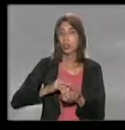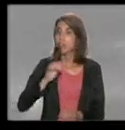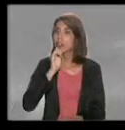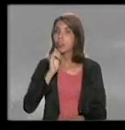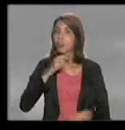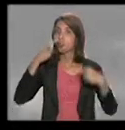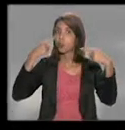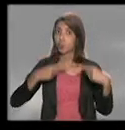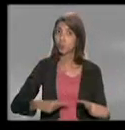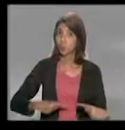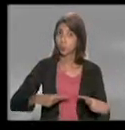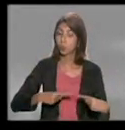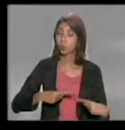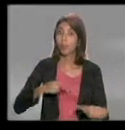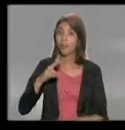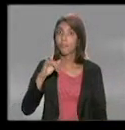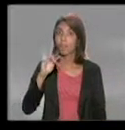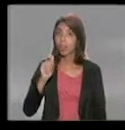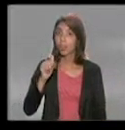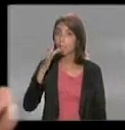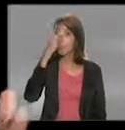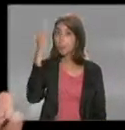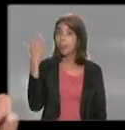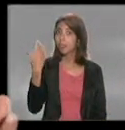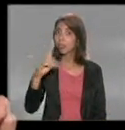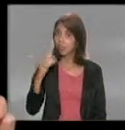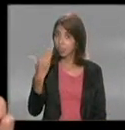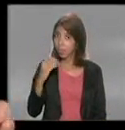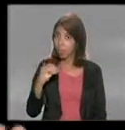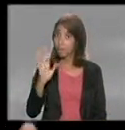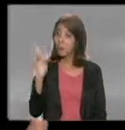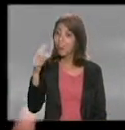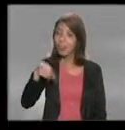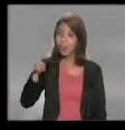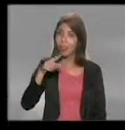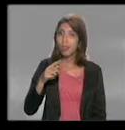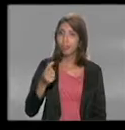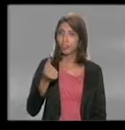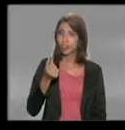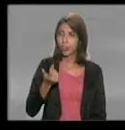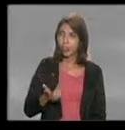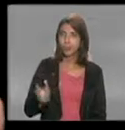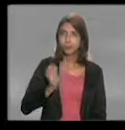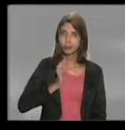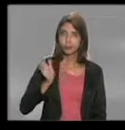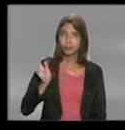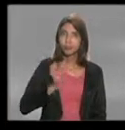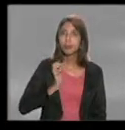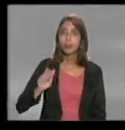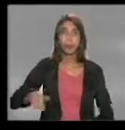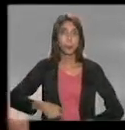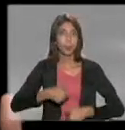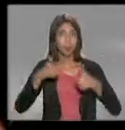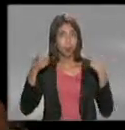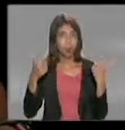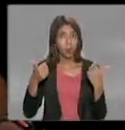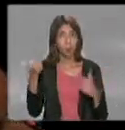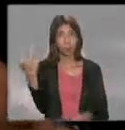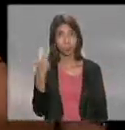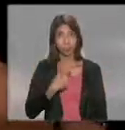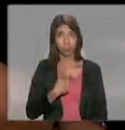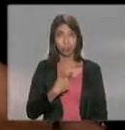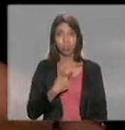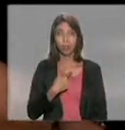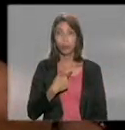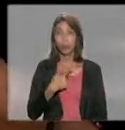um programa de suporte de bolsa para que você conseguisse avançar. Você ia basicamente no teu potencial, só que o teu potencial